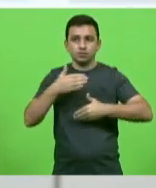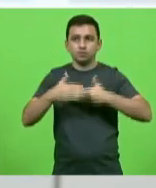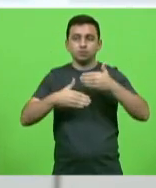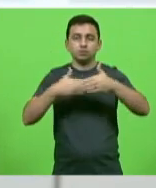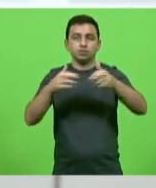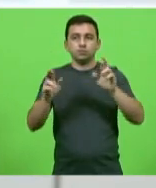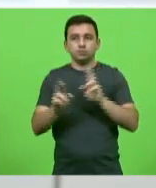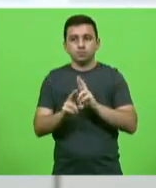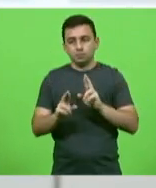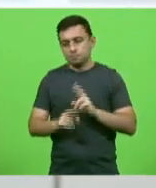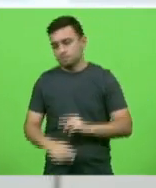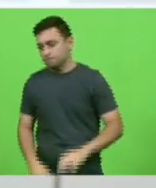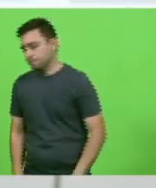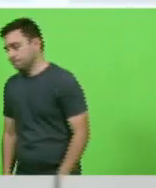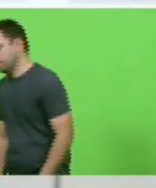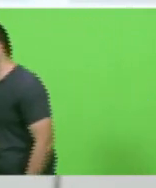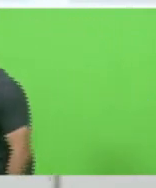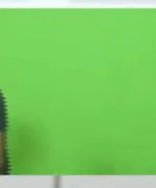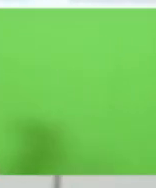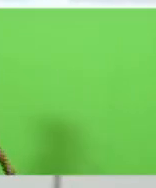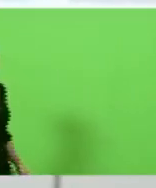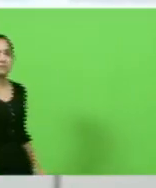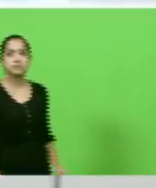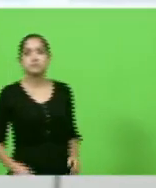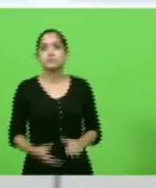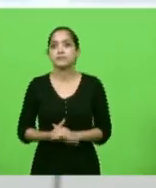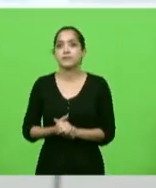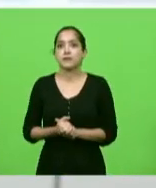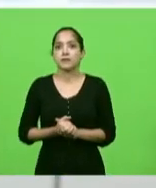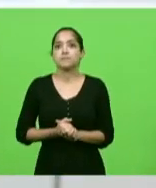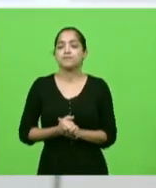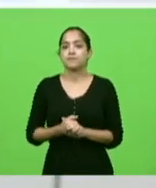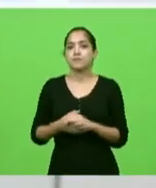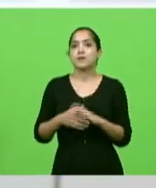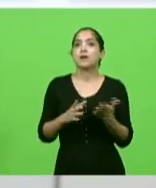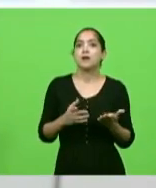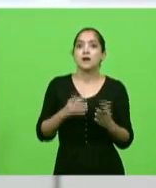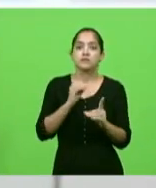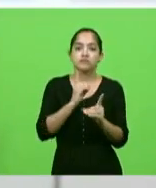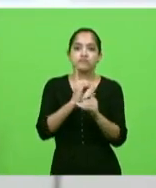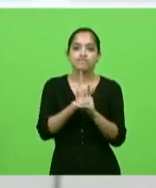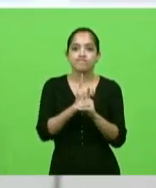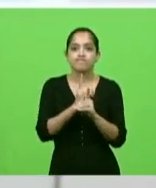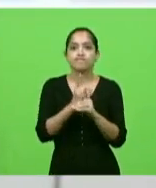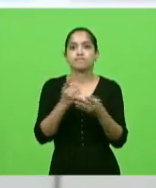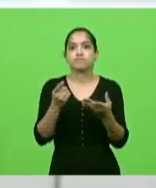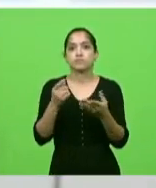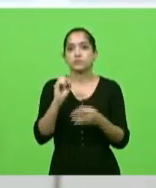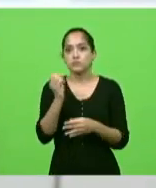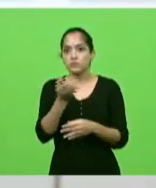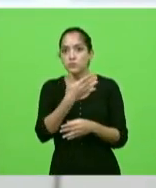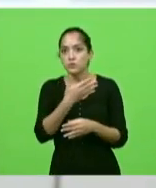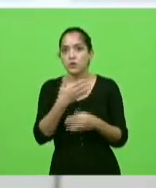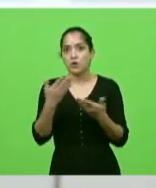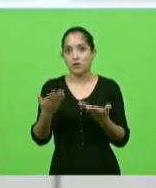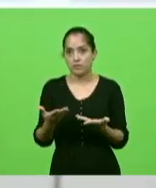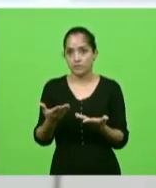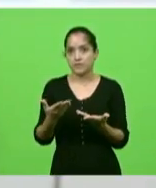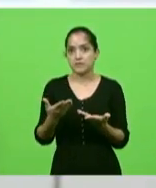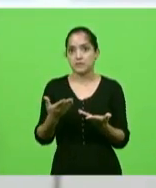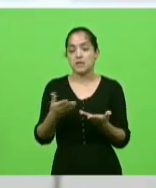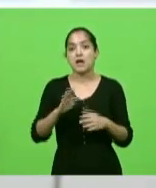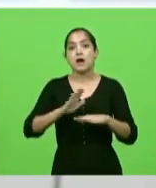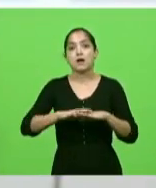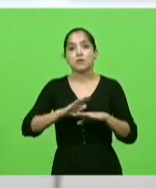força de relações de causalidade a descoberta de novas circunstâncias aptas a configurar em a